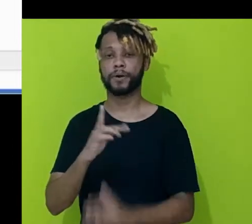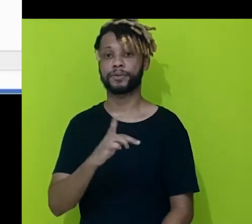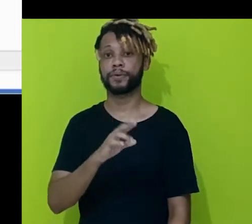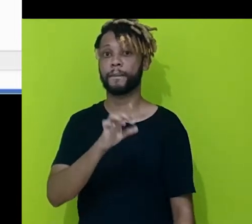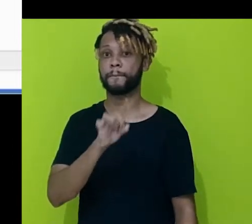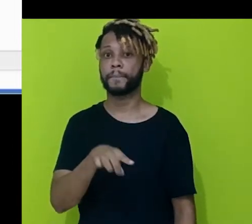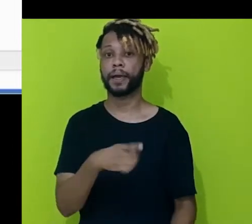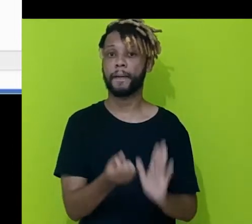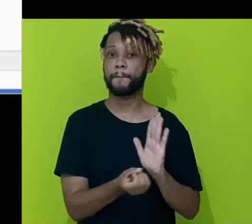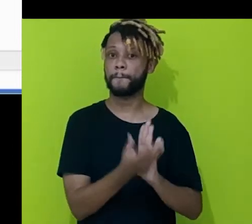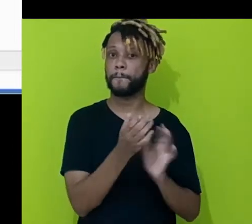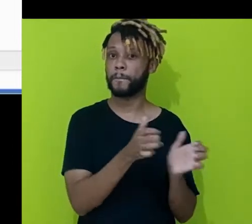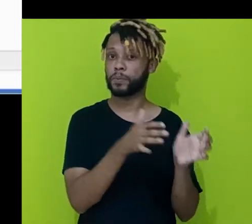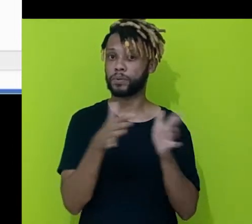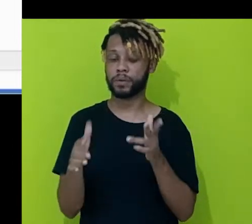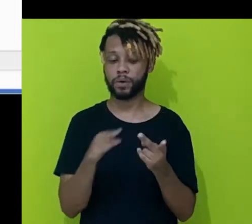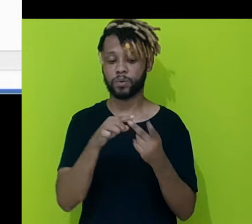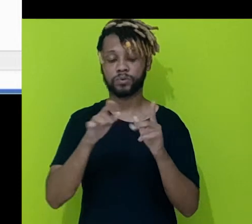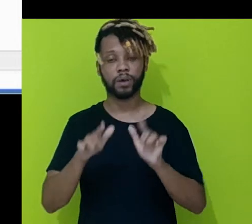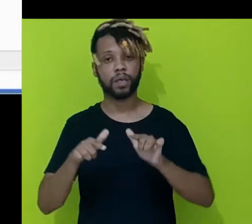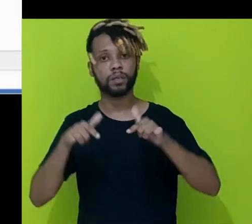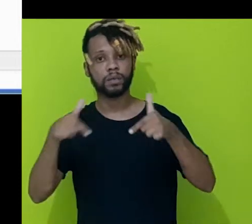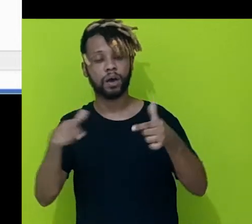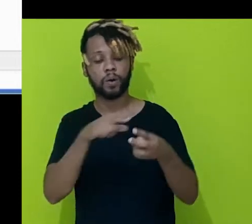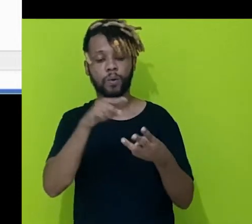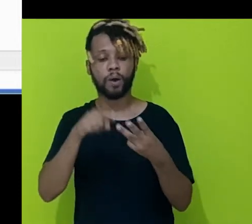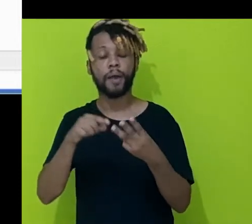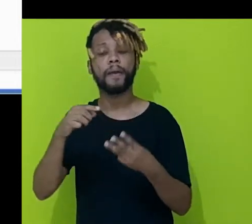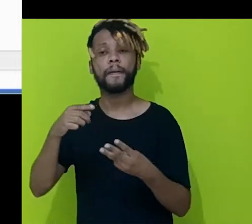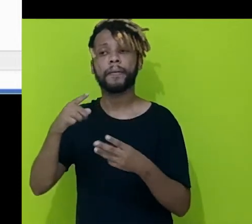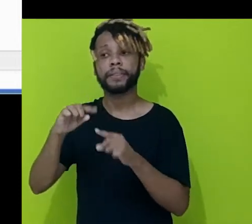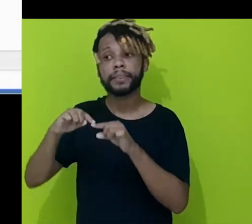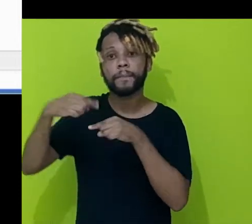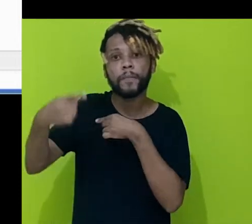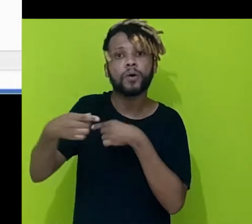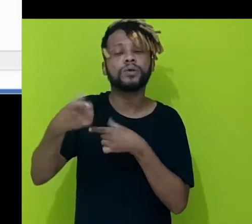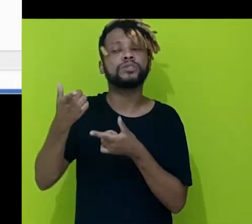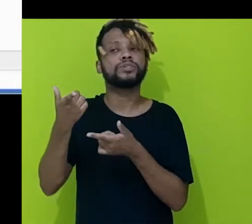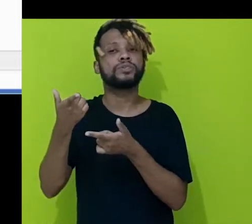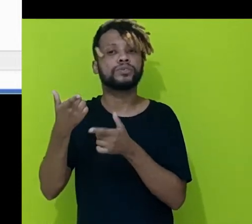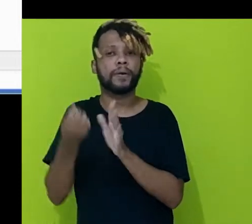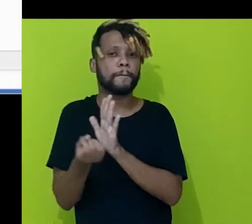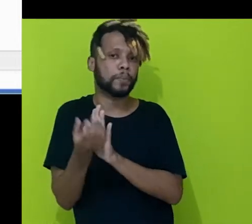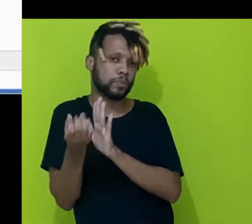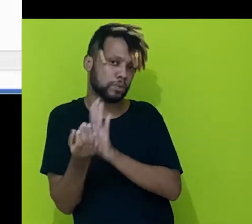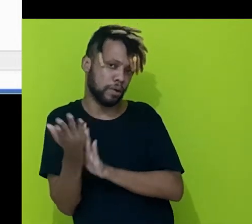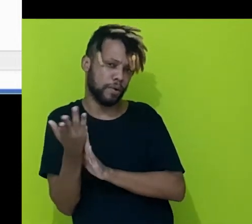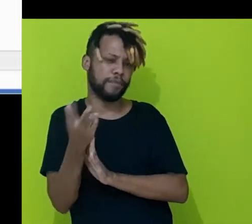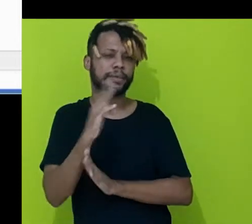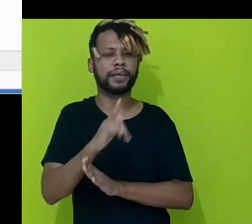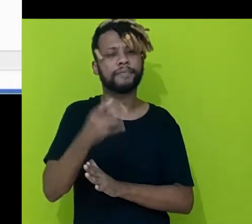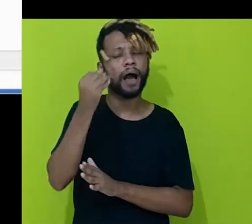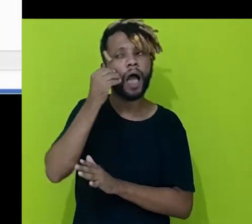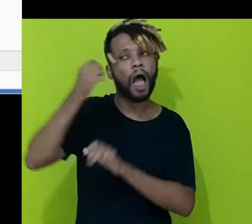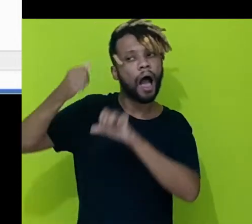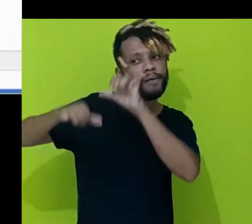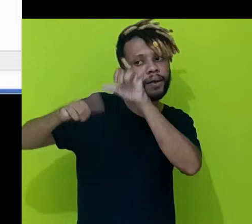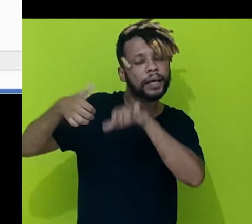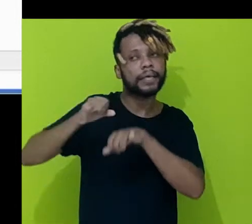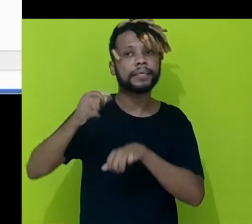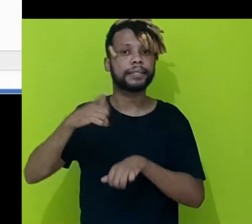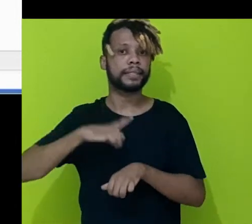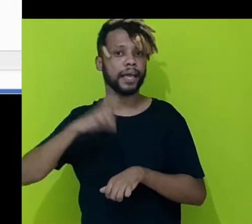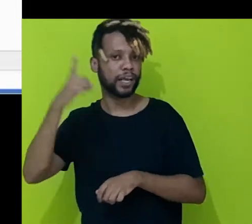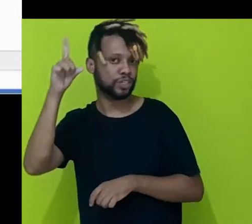e de pós-produção. E você vai estimar se isso leva dias, se leva semanas, se leva meses. Dentro de cada